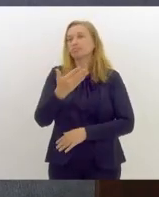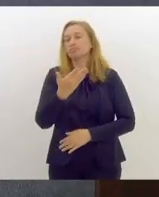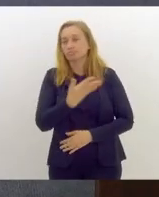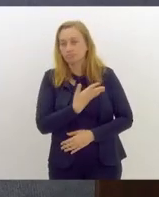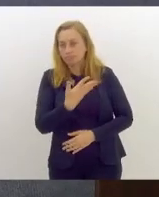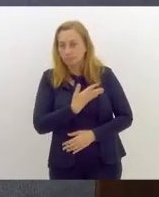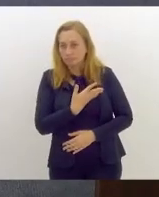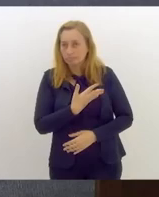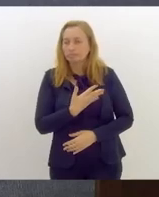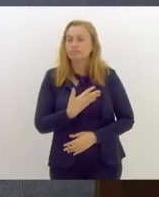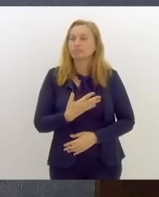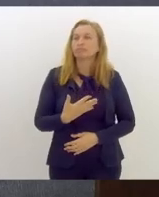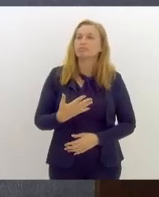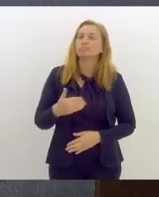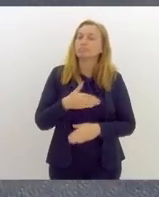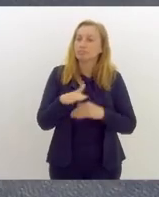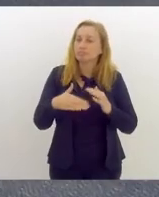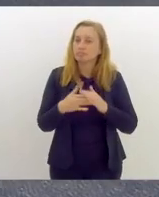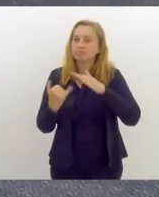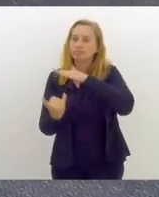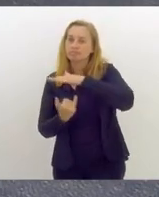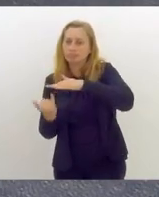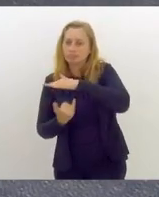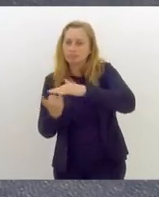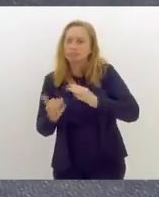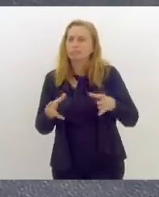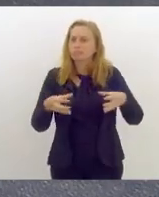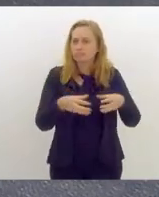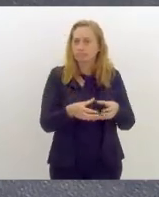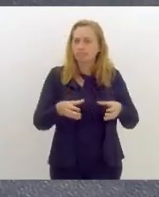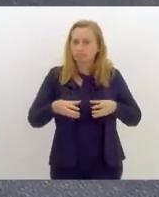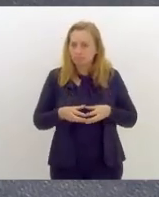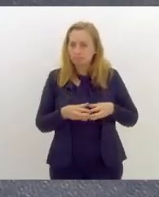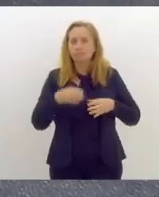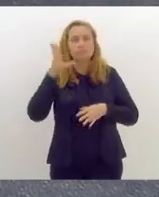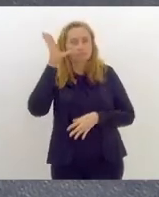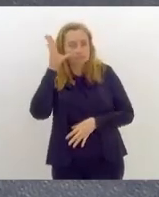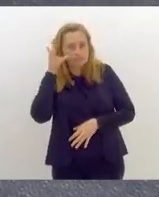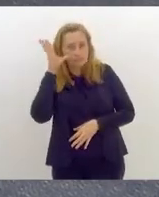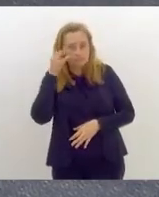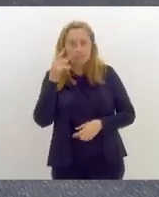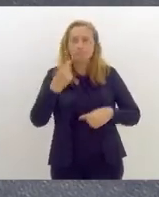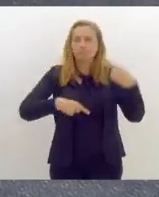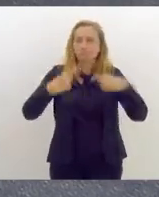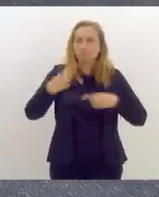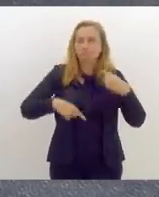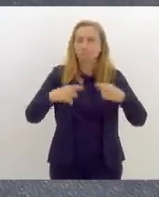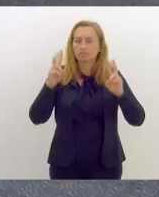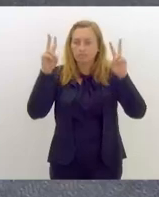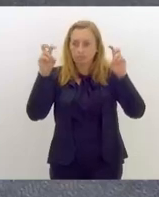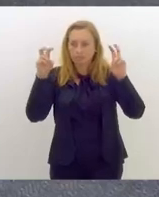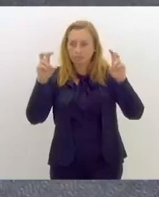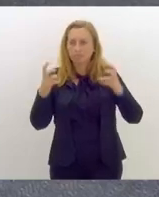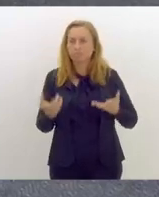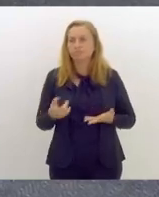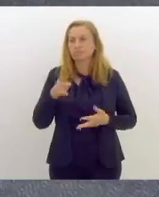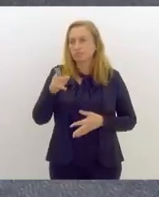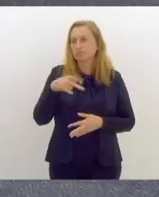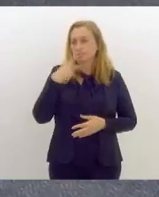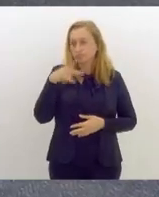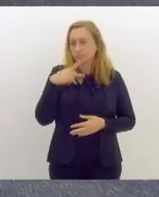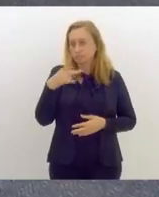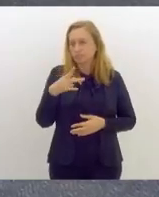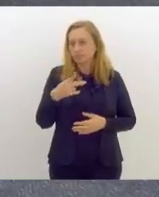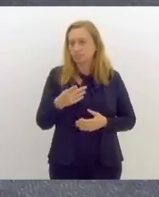todas as instituições e as comissões que tivessem interesse e discutir um tema como esse valdec quando você fala da questão